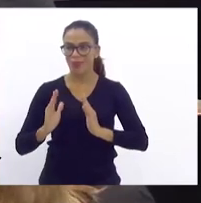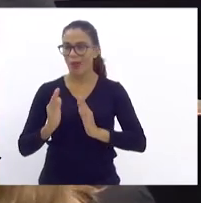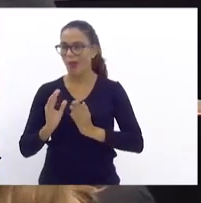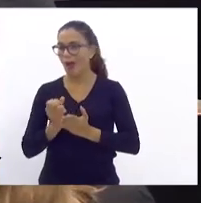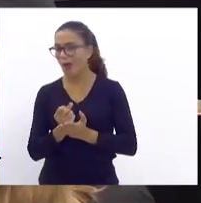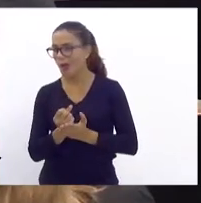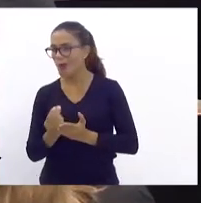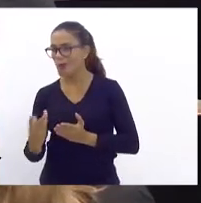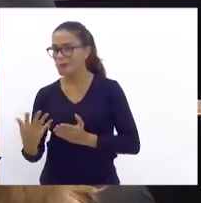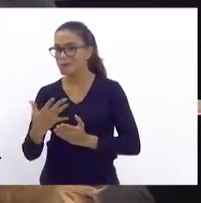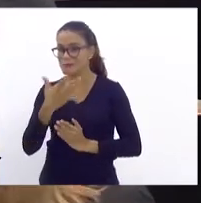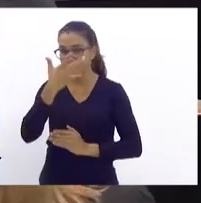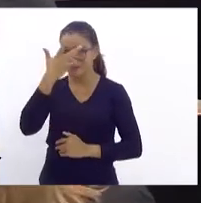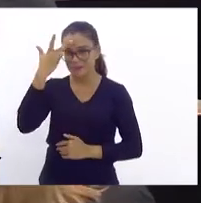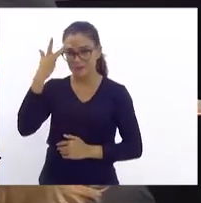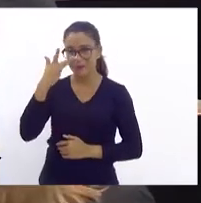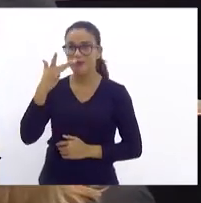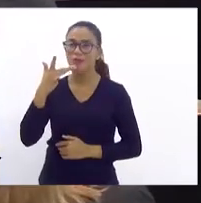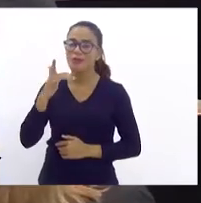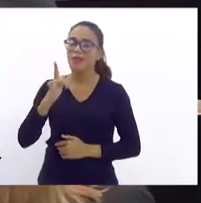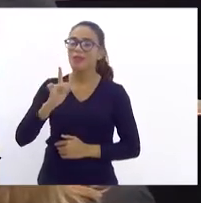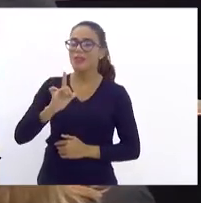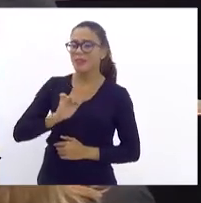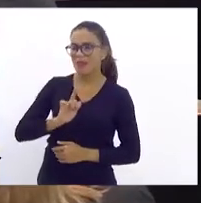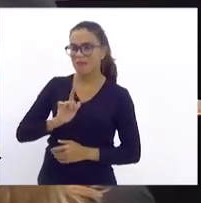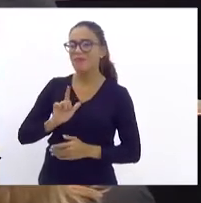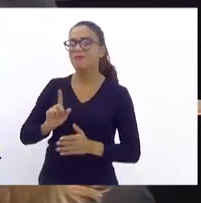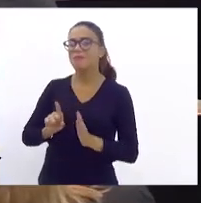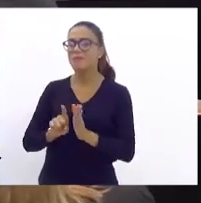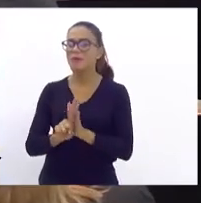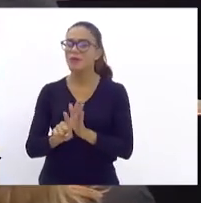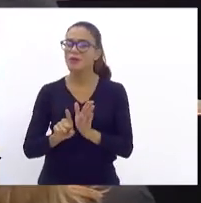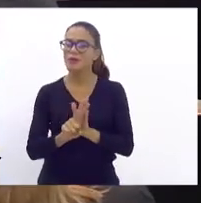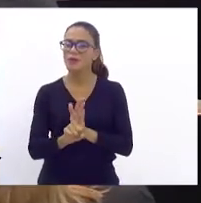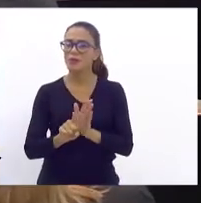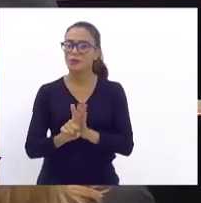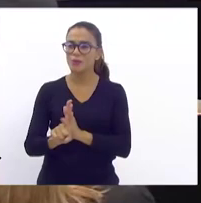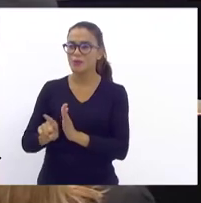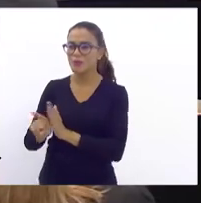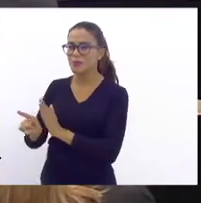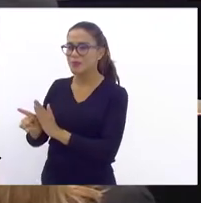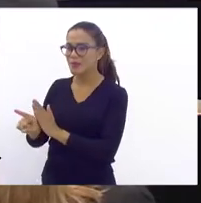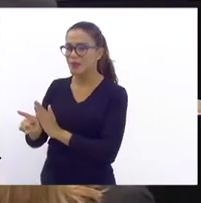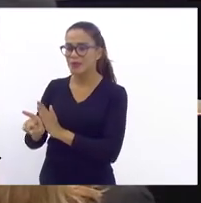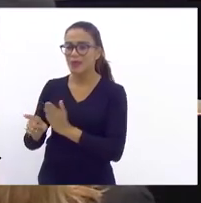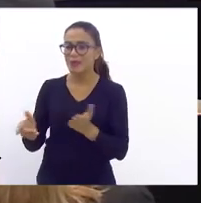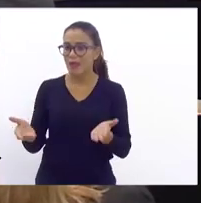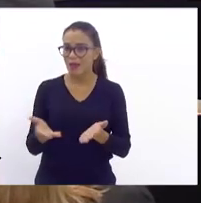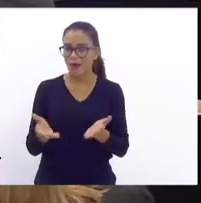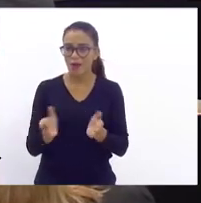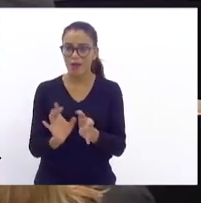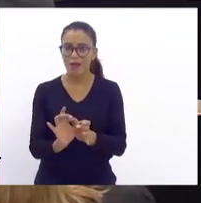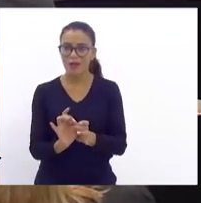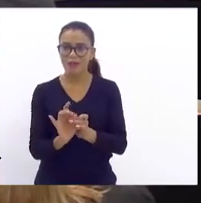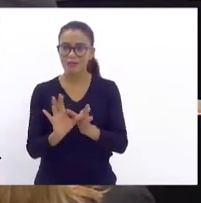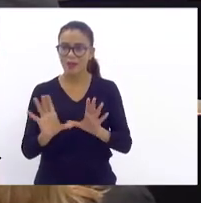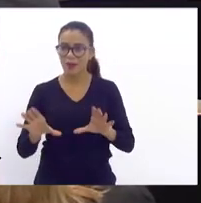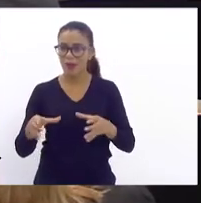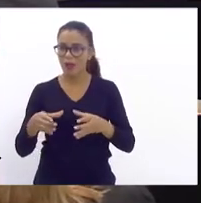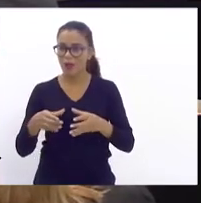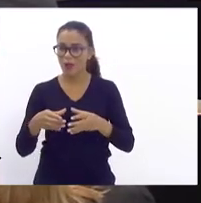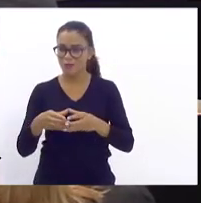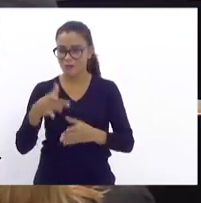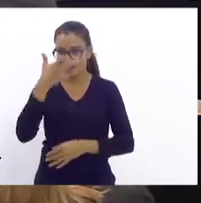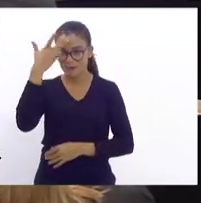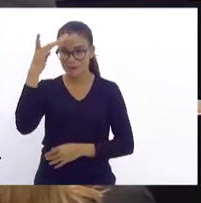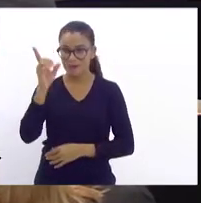pessoas nós tivemos algumas perguntas e que nós estamos então colocando à disposição a comissão da pessoa